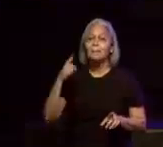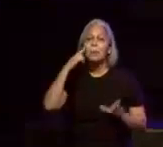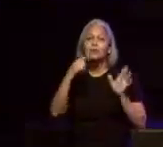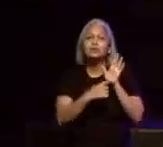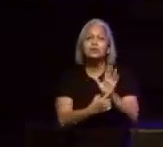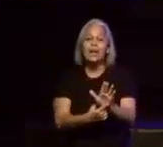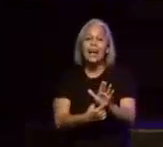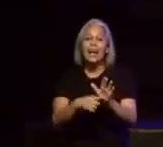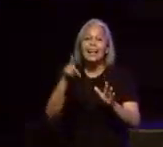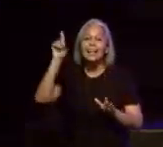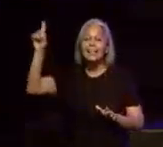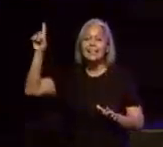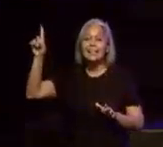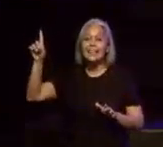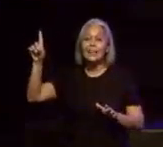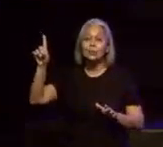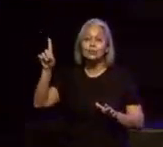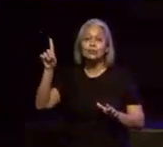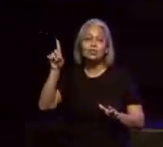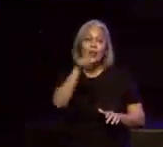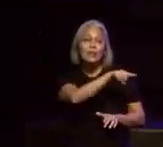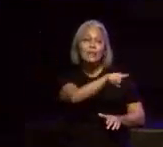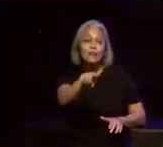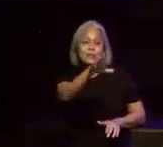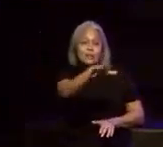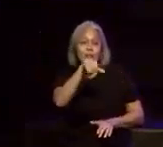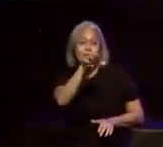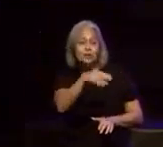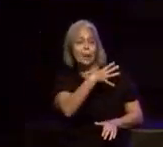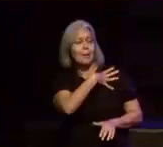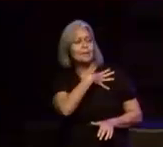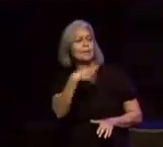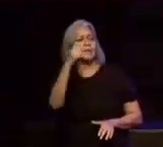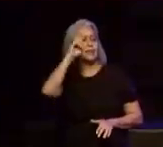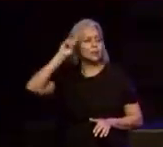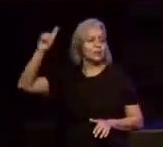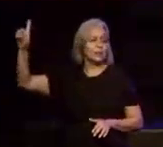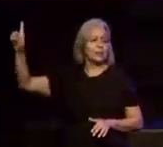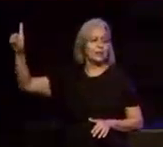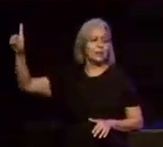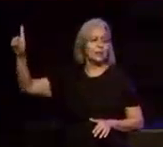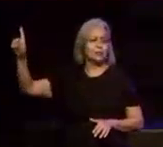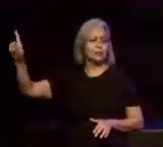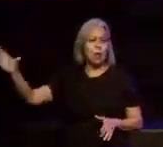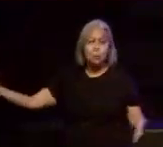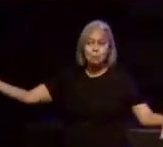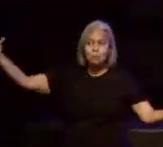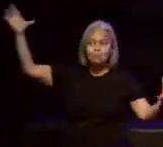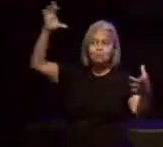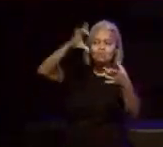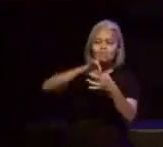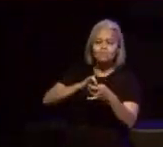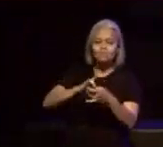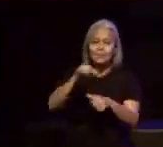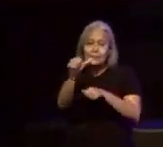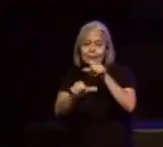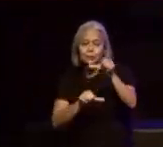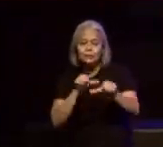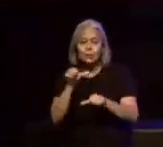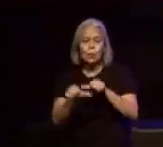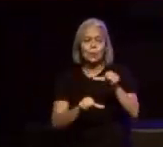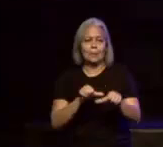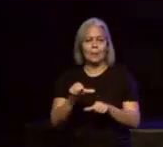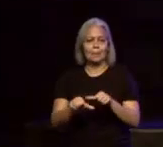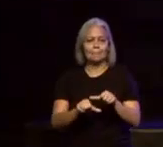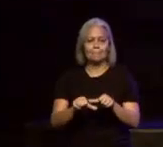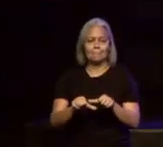para chamar você de filho e ter um relacionamento familiar, para reconciliar, para redimir, para restaurar.